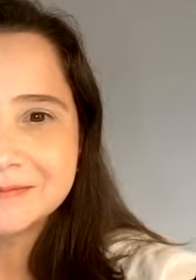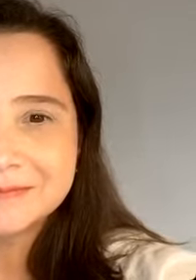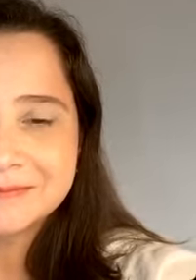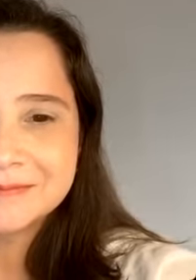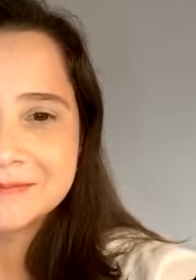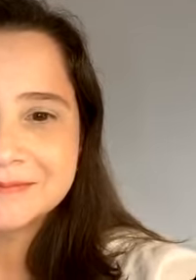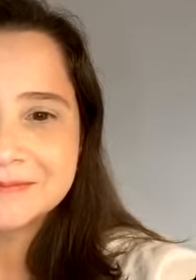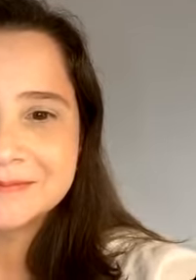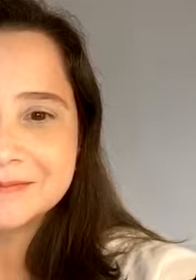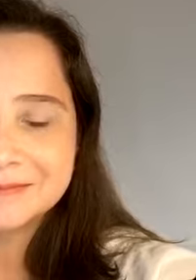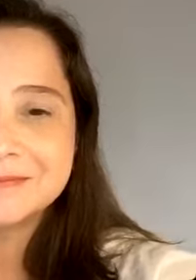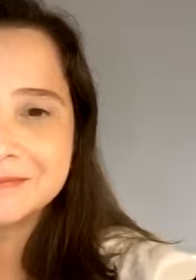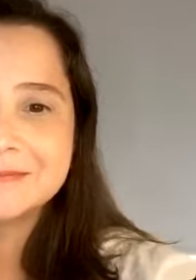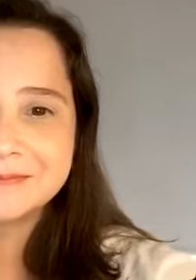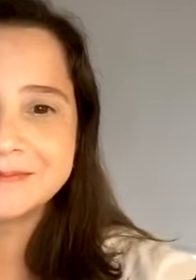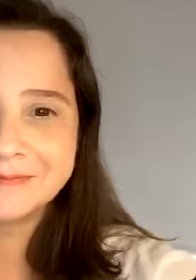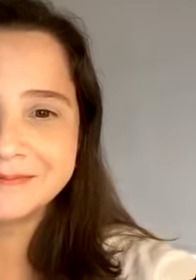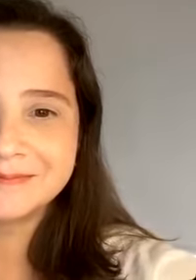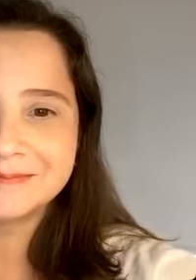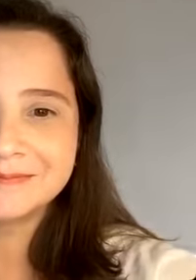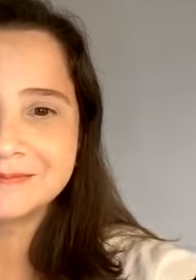Esperar ela entrar aqui, né, Gabia?